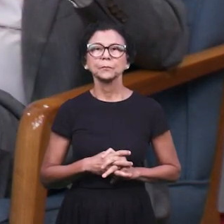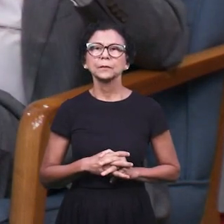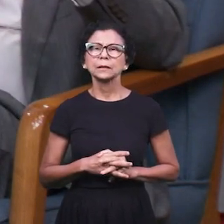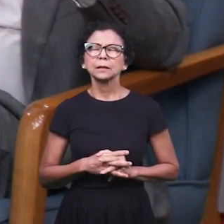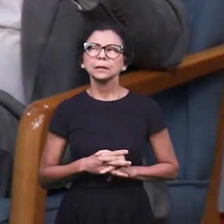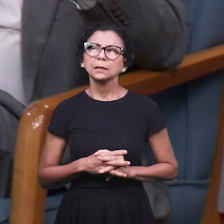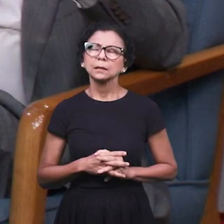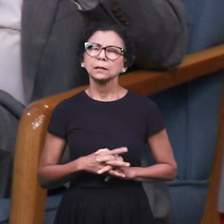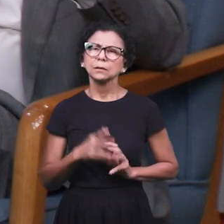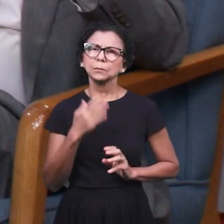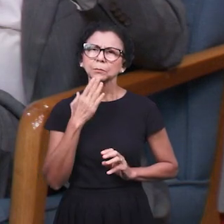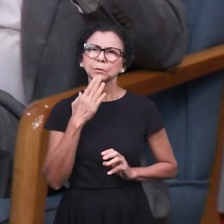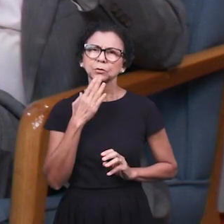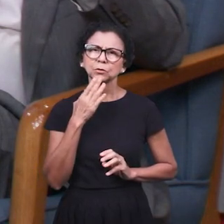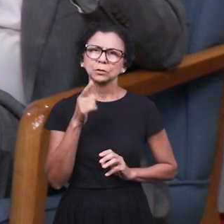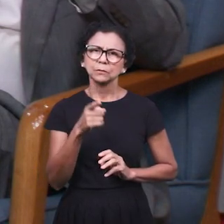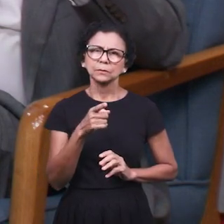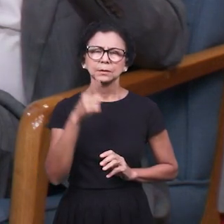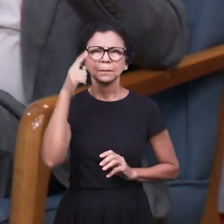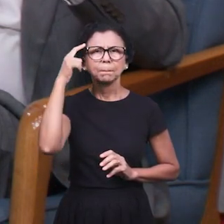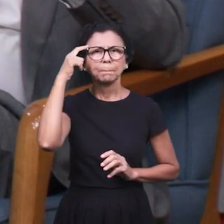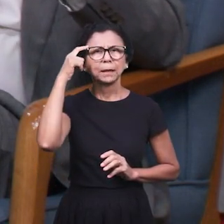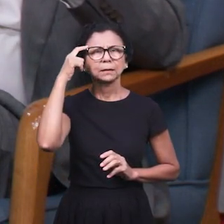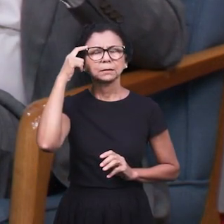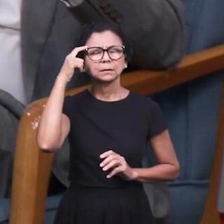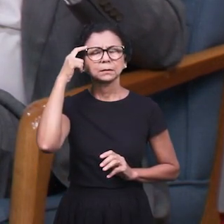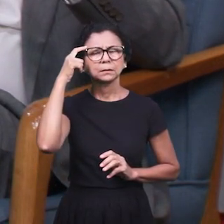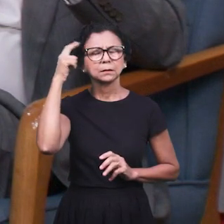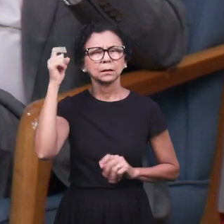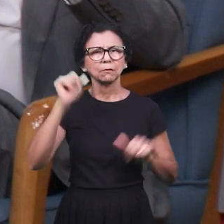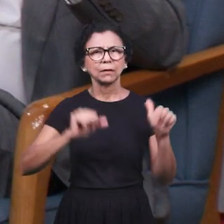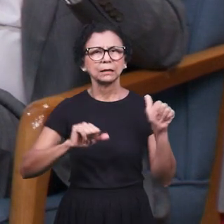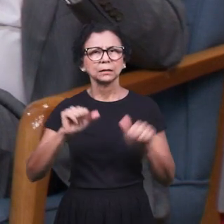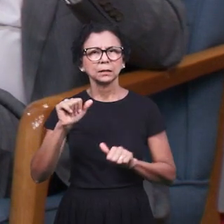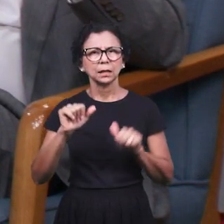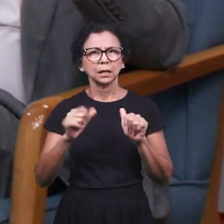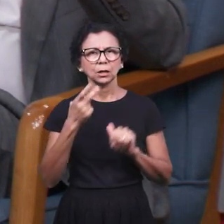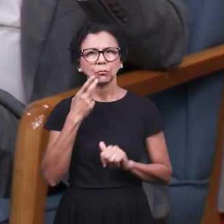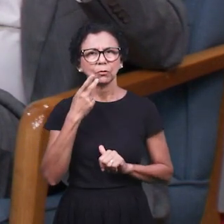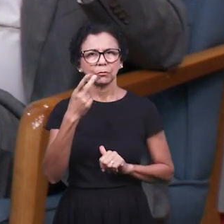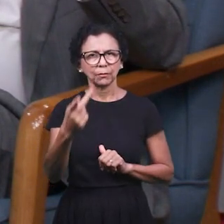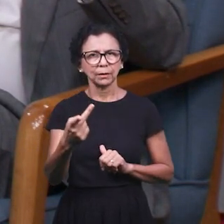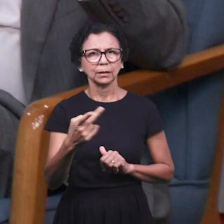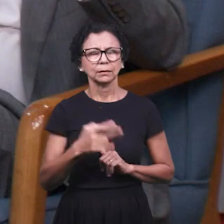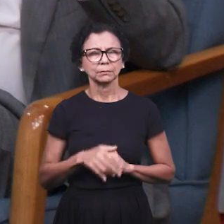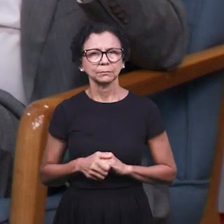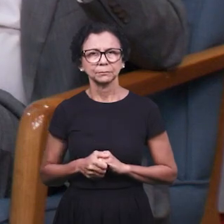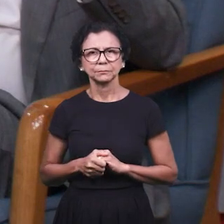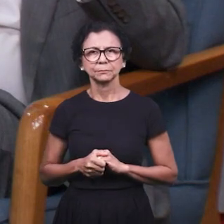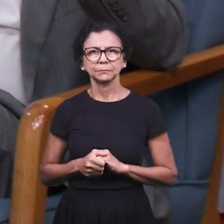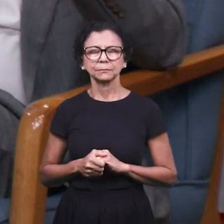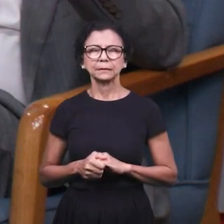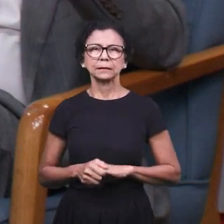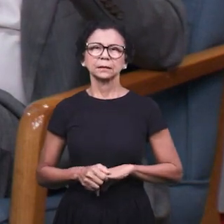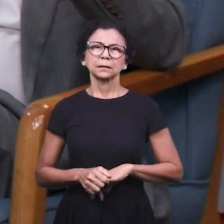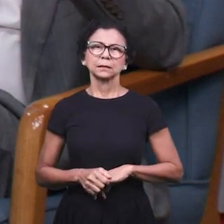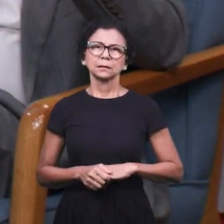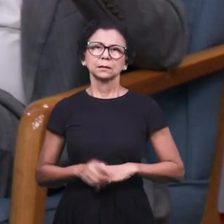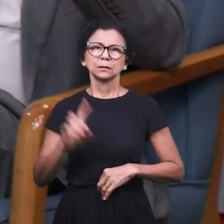E eu quero que você medite nisso que eu vou falar. E nós vamos abordar esse